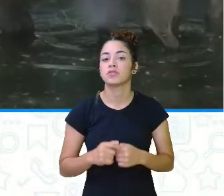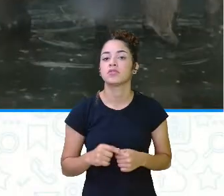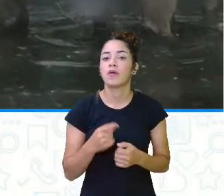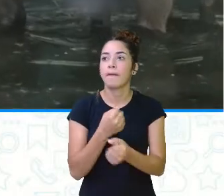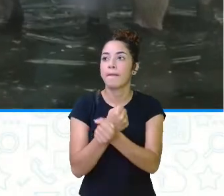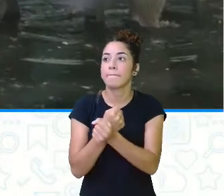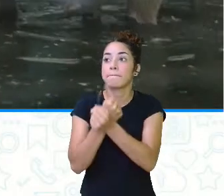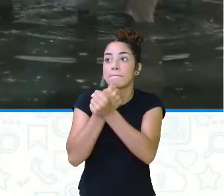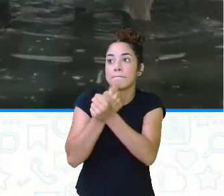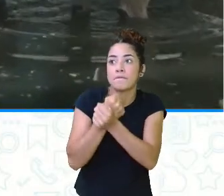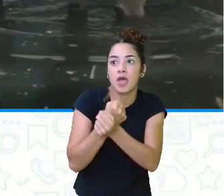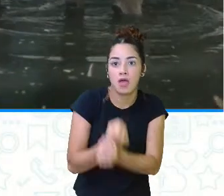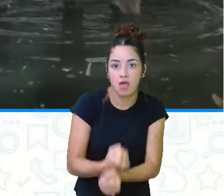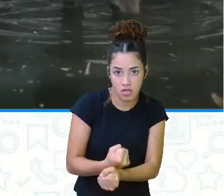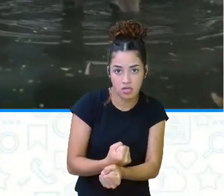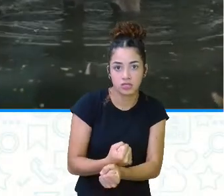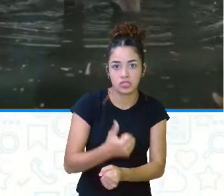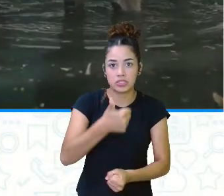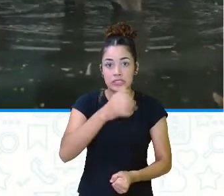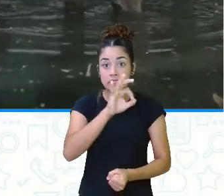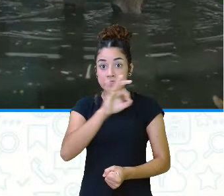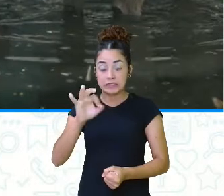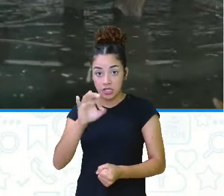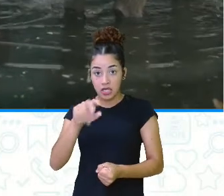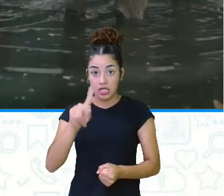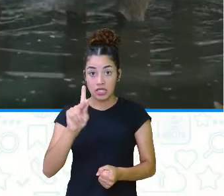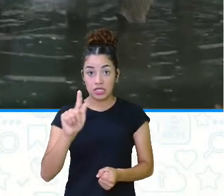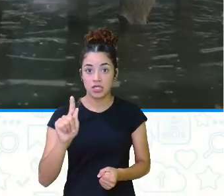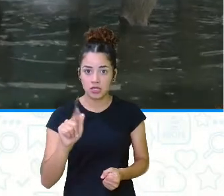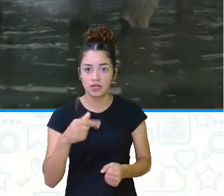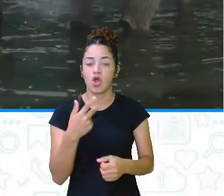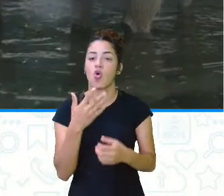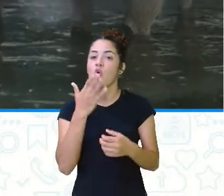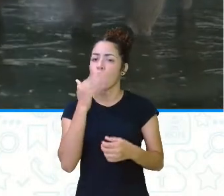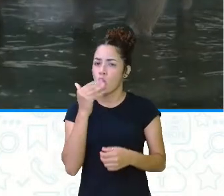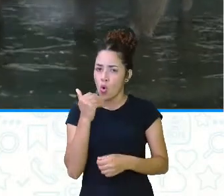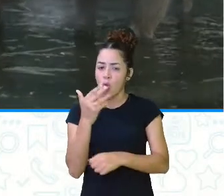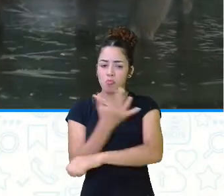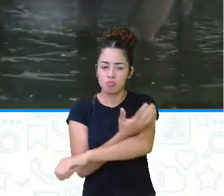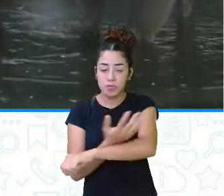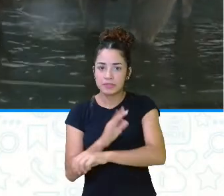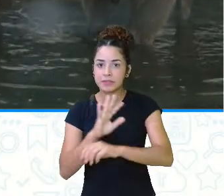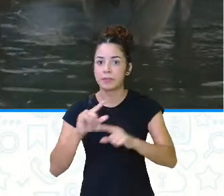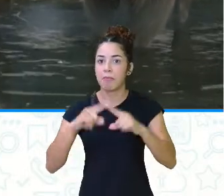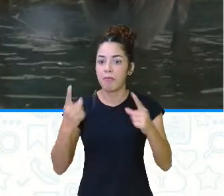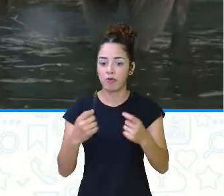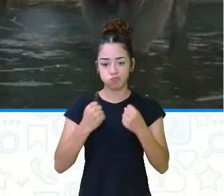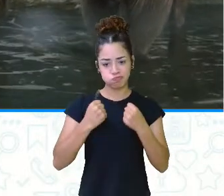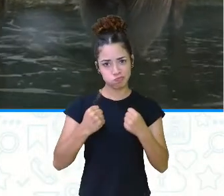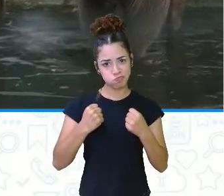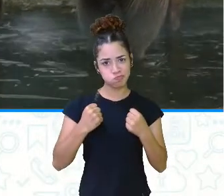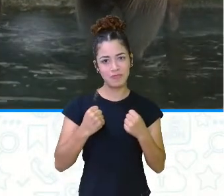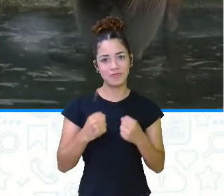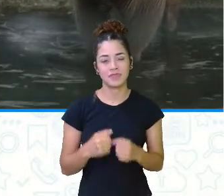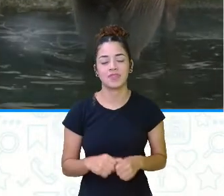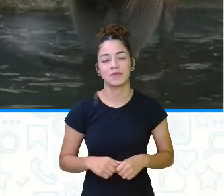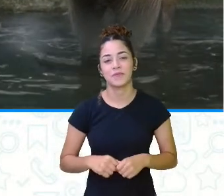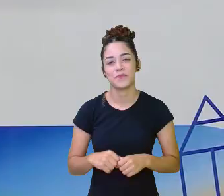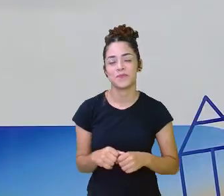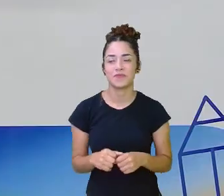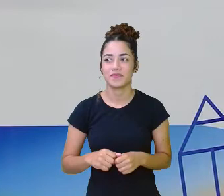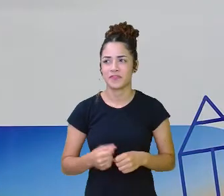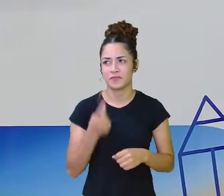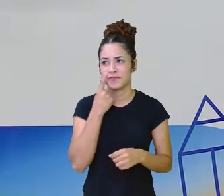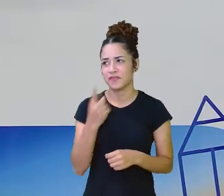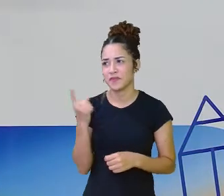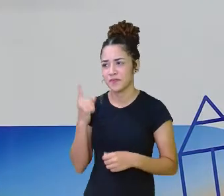chegar até 100 quilos. Elas comem graminha, mas elas ficam fortinhas, tá? Que a graminha dá o sustento dela. E aqui a